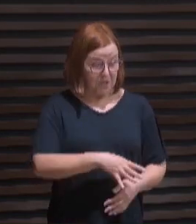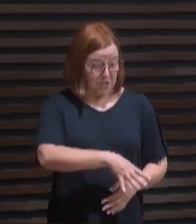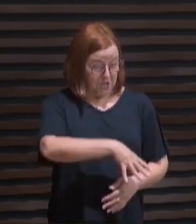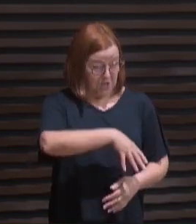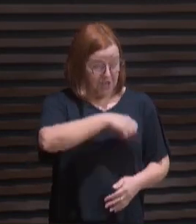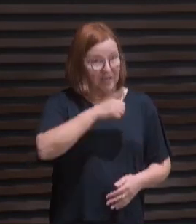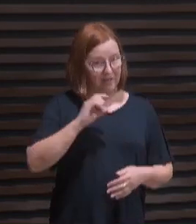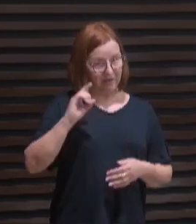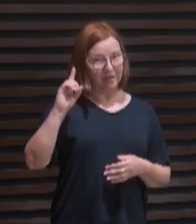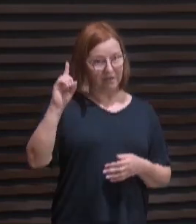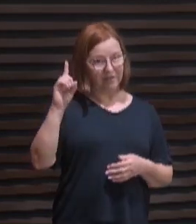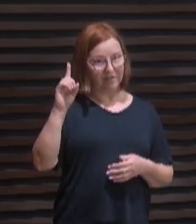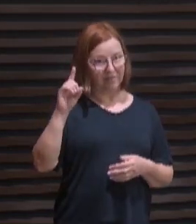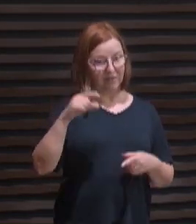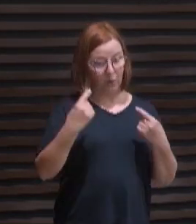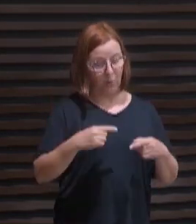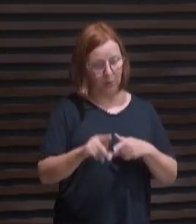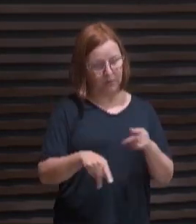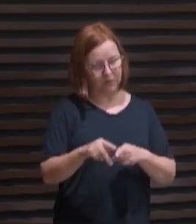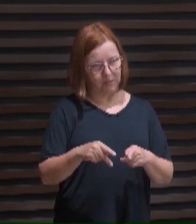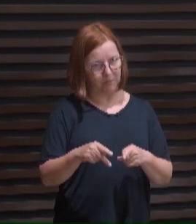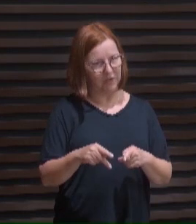também fala desse tempo. Existe a